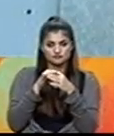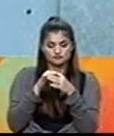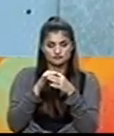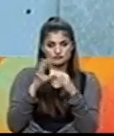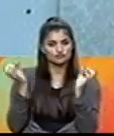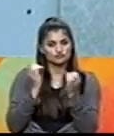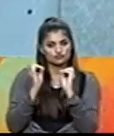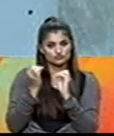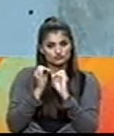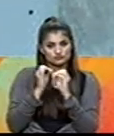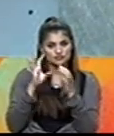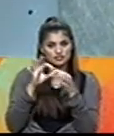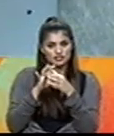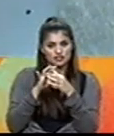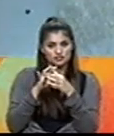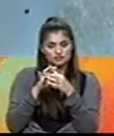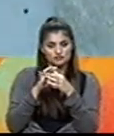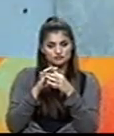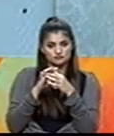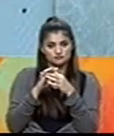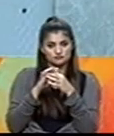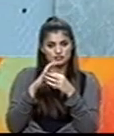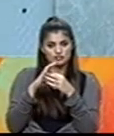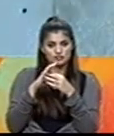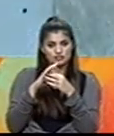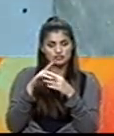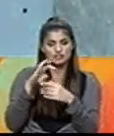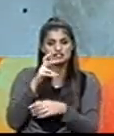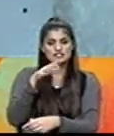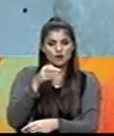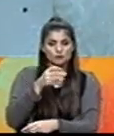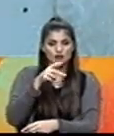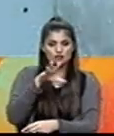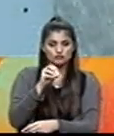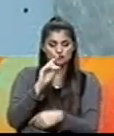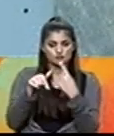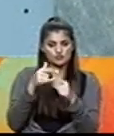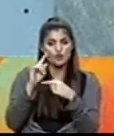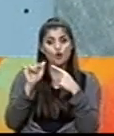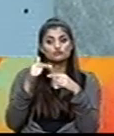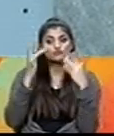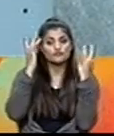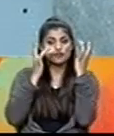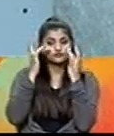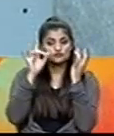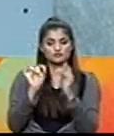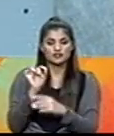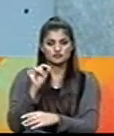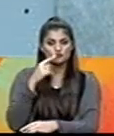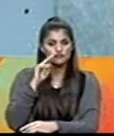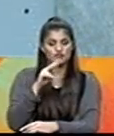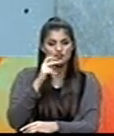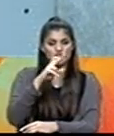Não vem aí nomeado. Uhum. Que fala sobre São Paulo e depois tem outros filósofos aí. Muito bem. Sim, estou a ver o